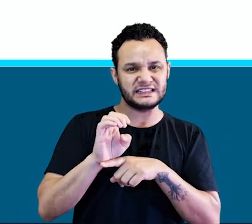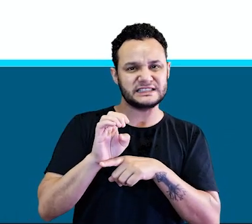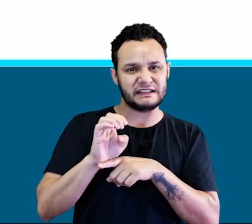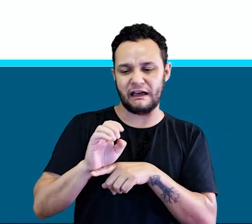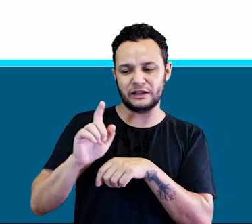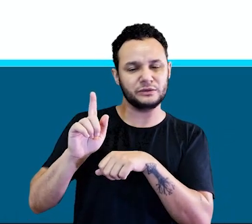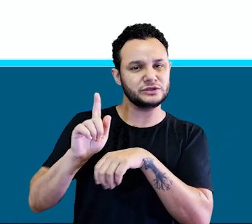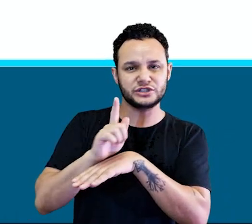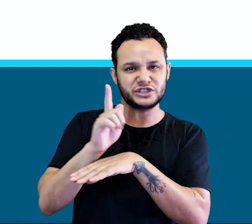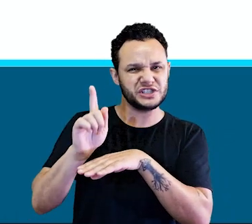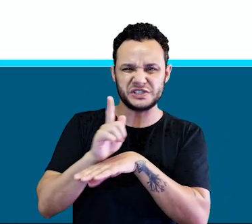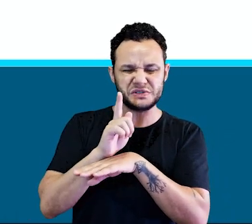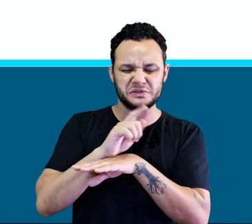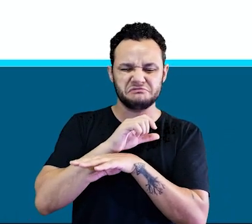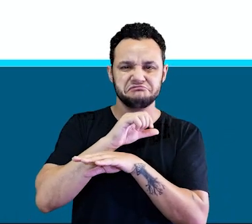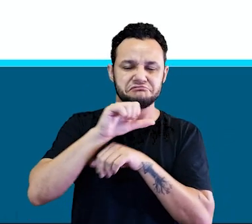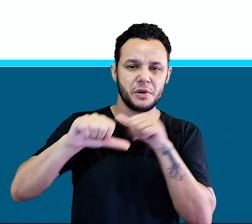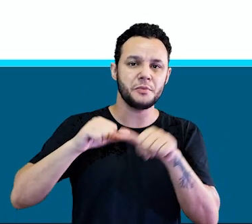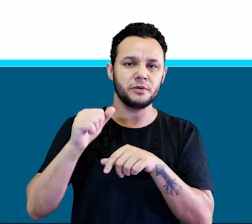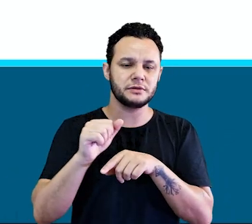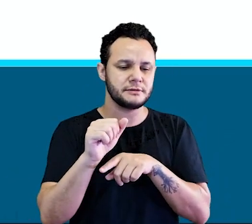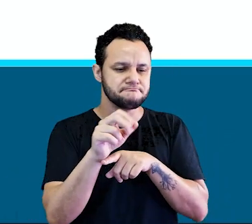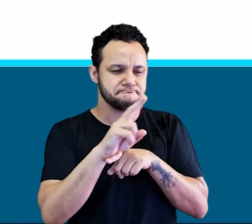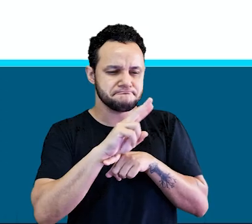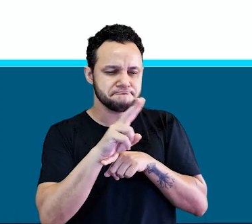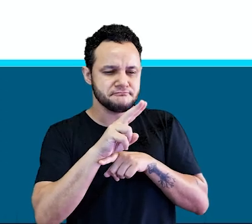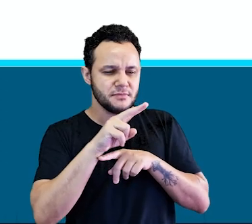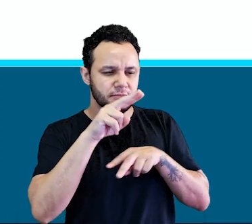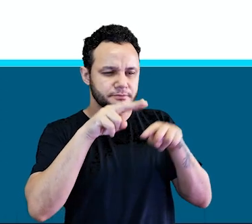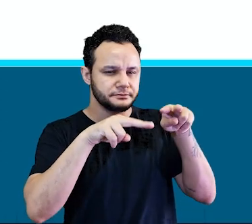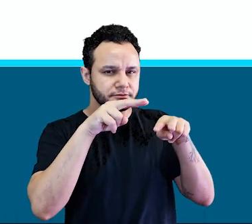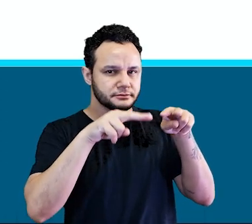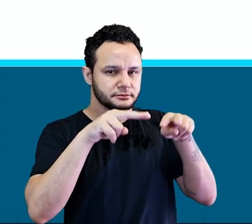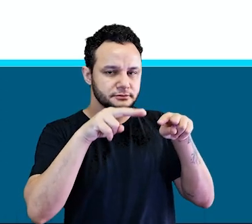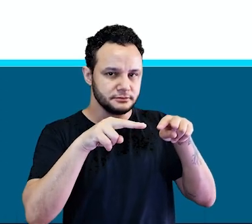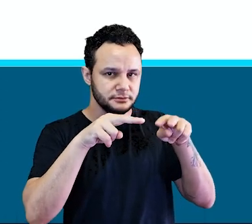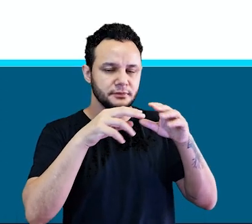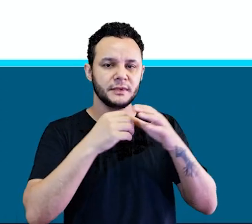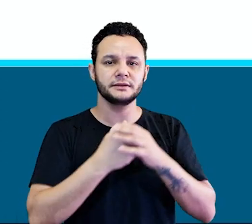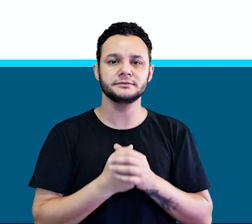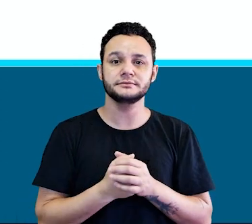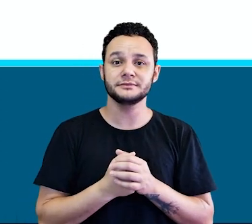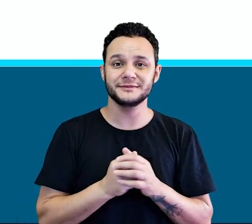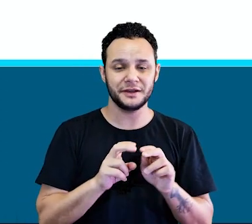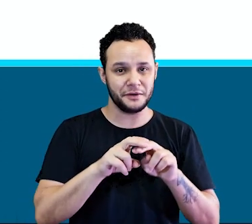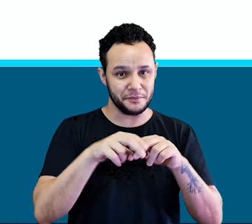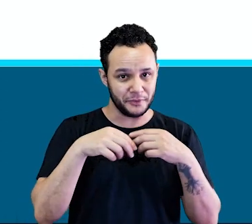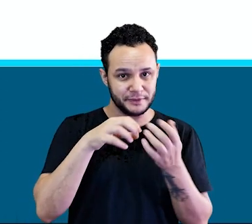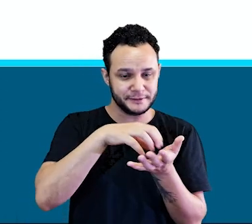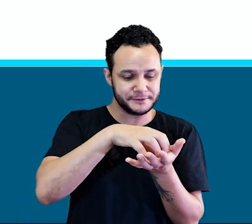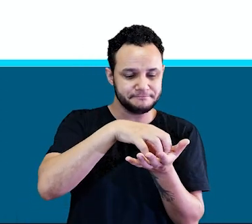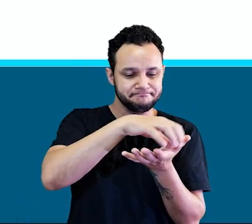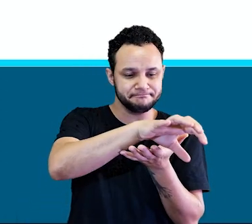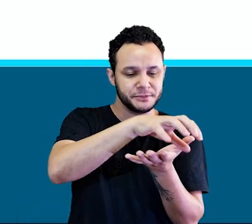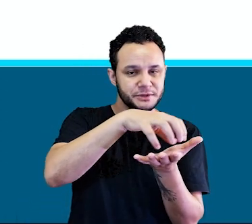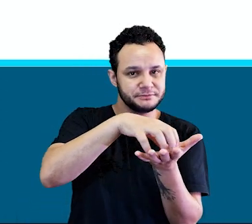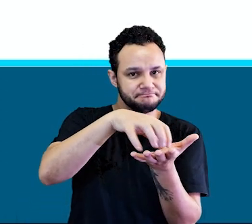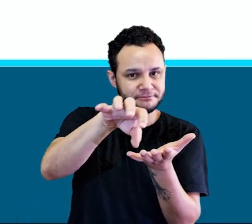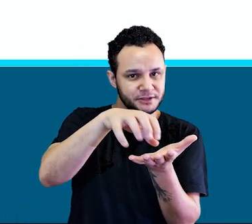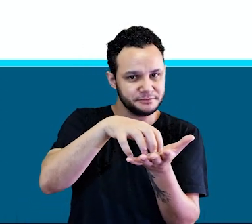ser gestor para o Estado que passa a ser avaliador. Então, nessa lógica de descentralização, que